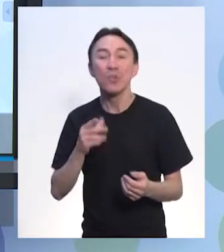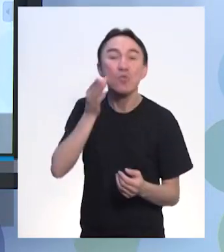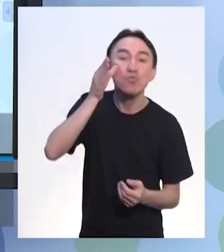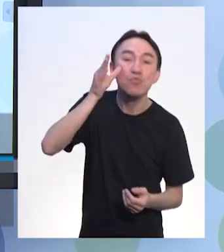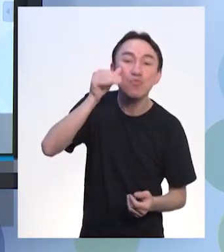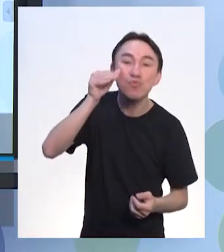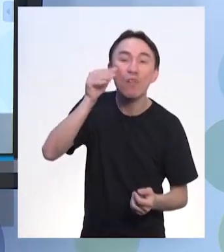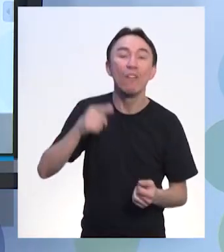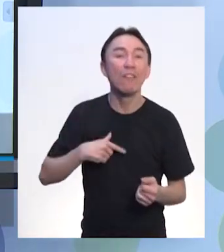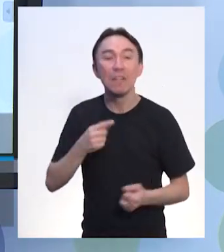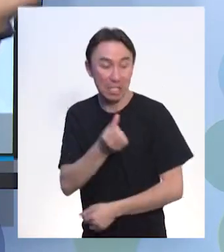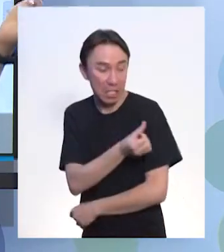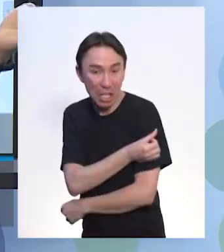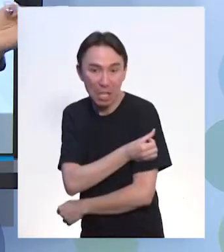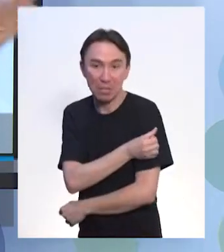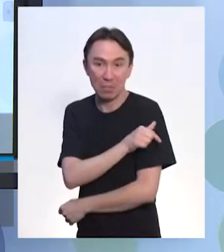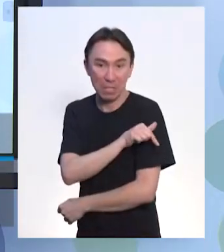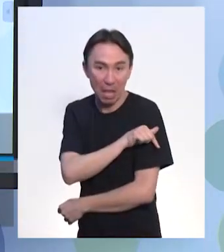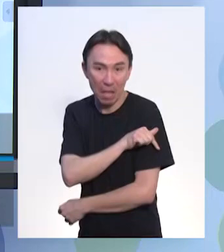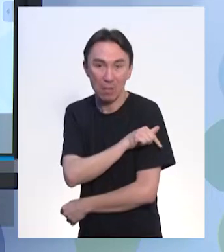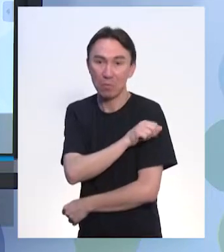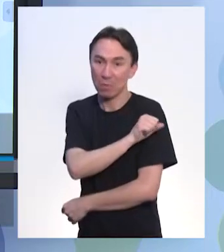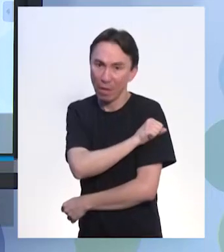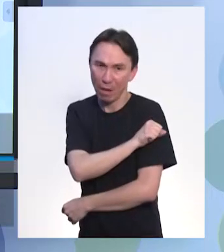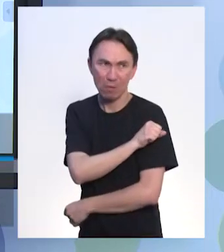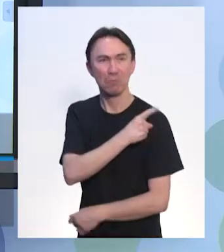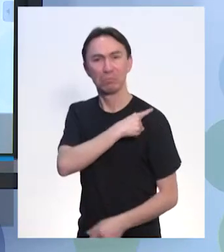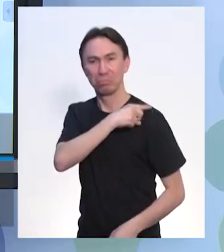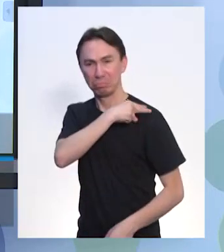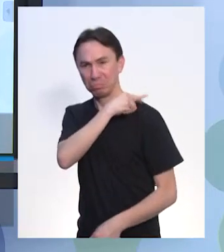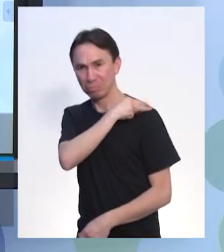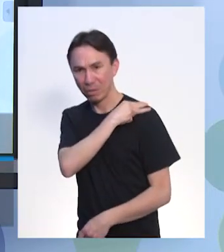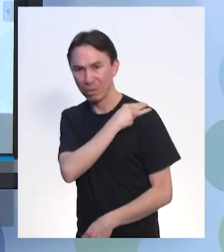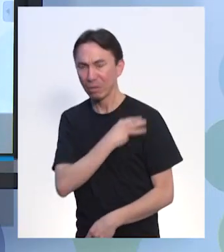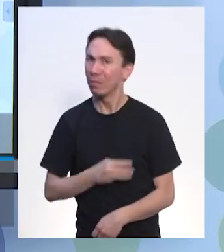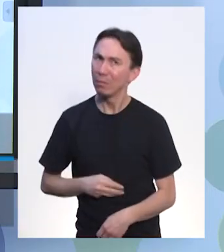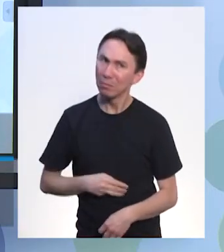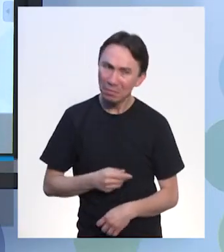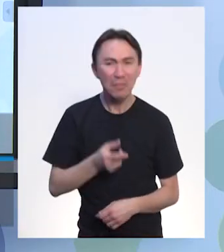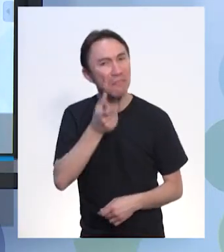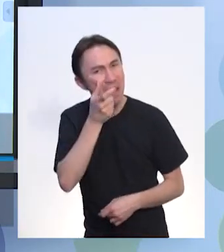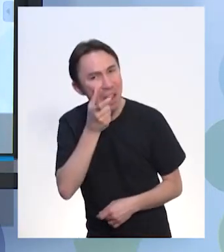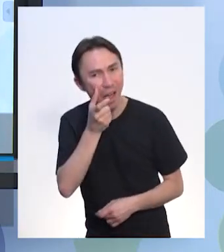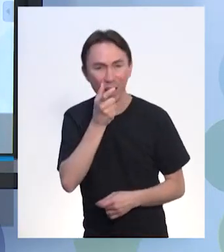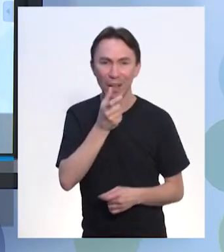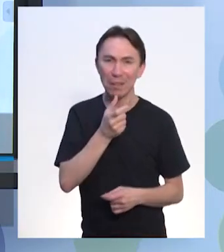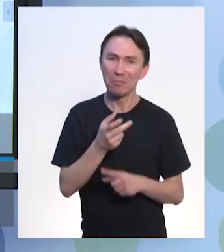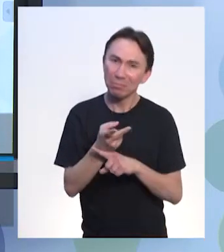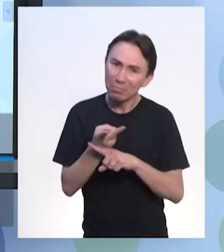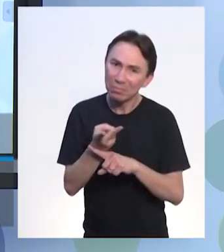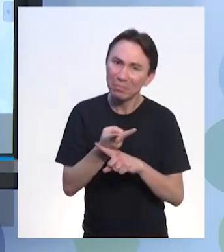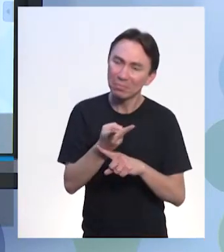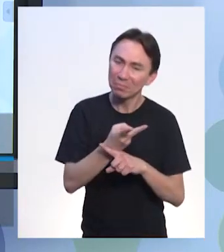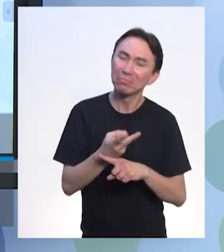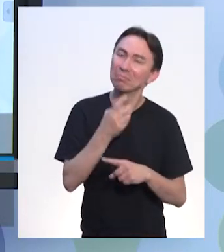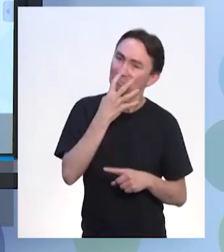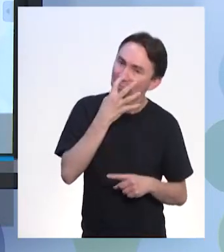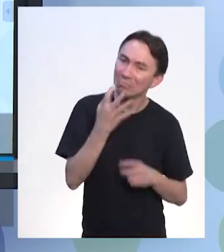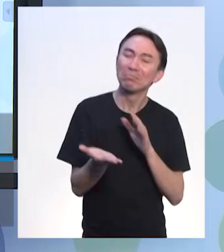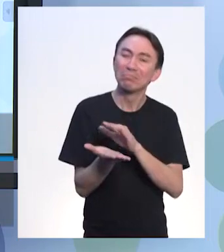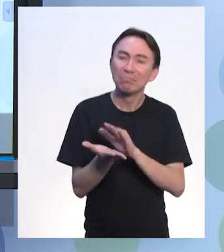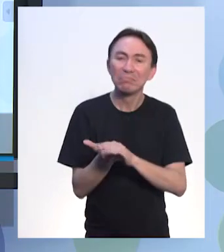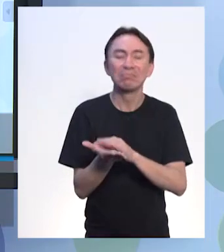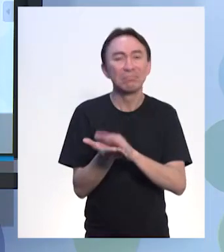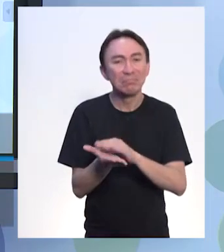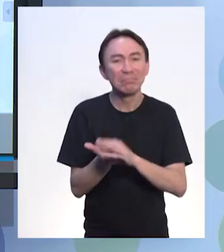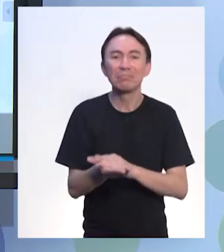sétimo, no oitavo e também no ensino médio, assiste lá, procura as aulas também. Tá? Parabéns, é isso mesmo. A